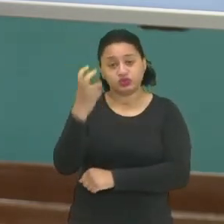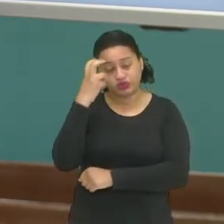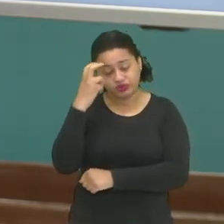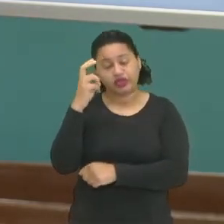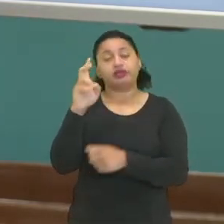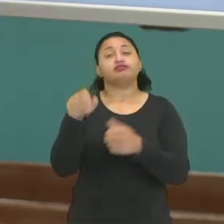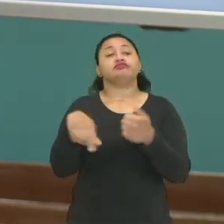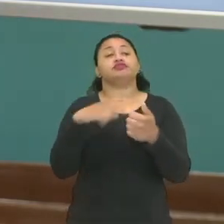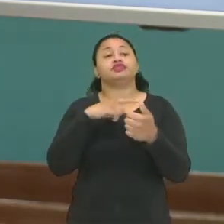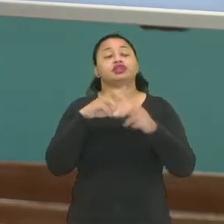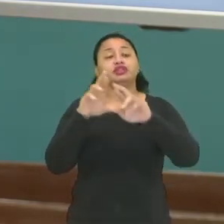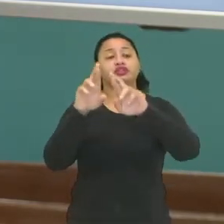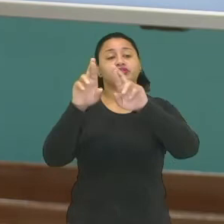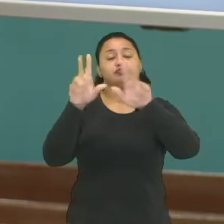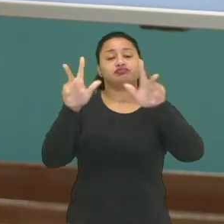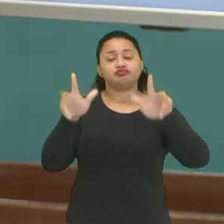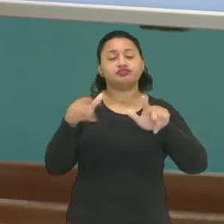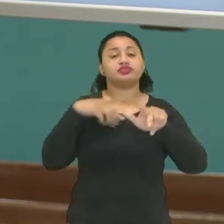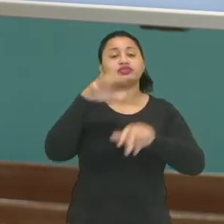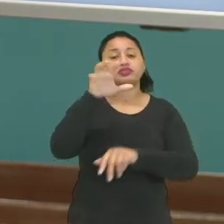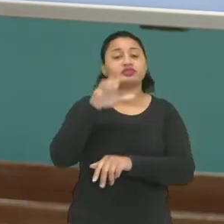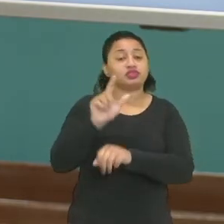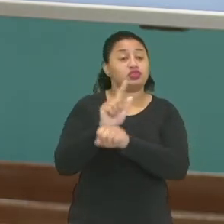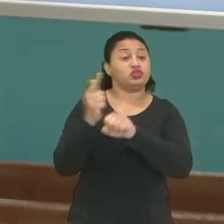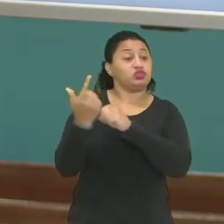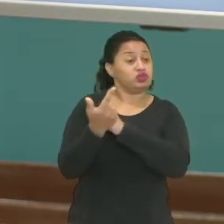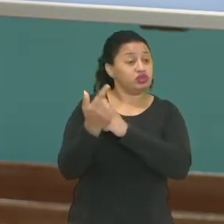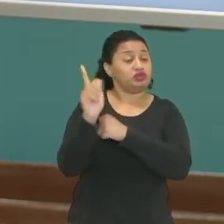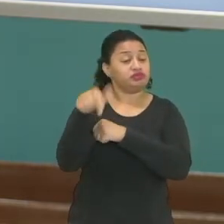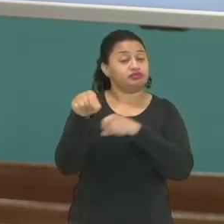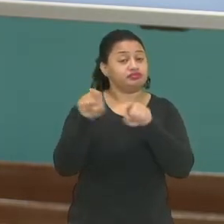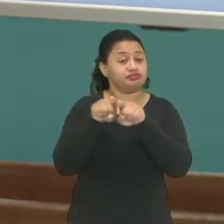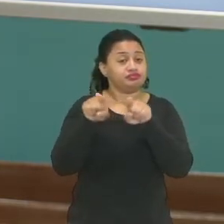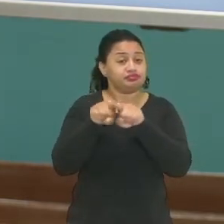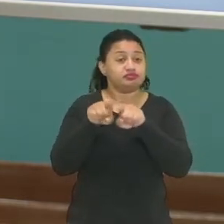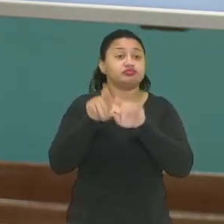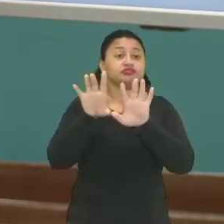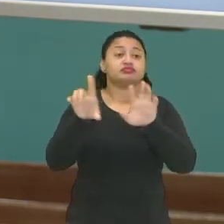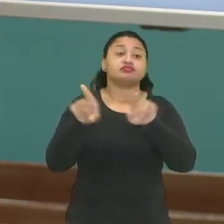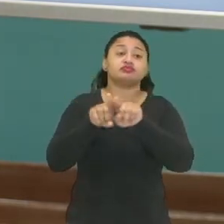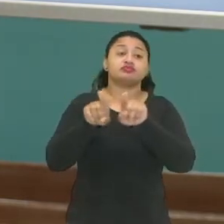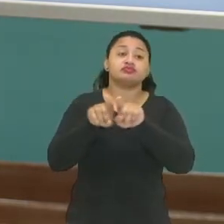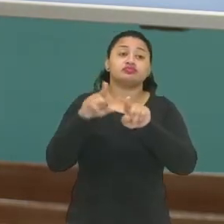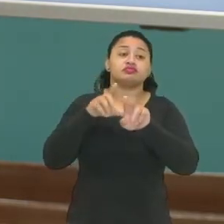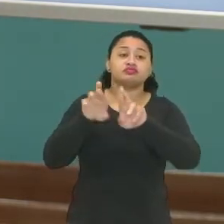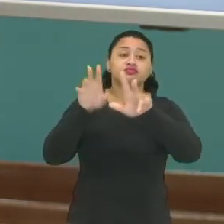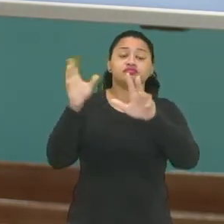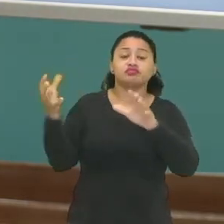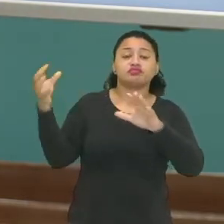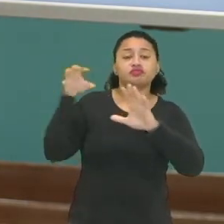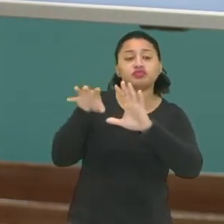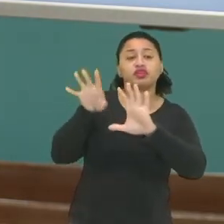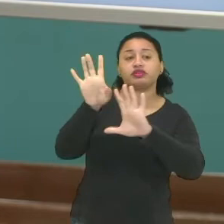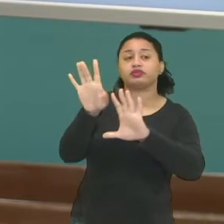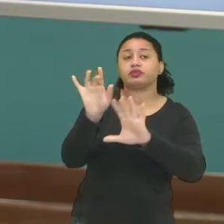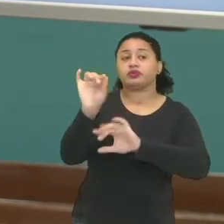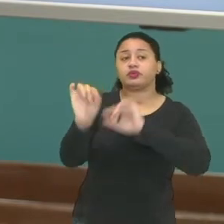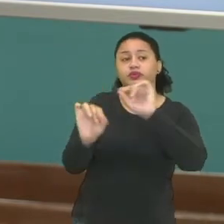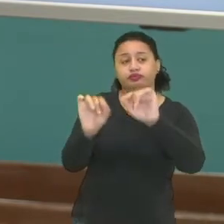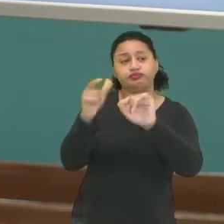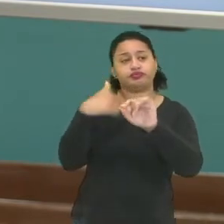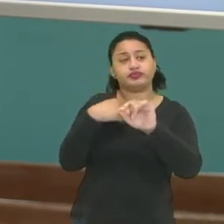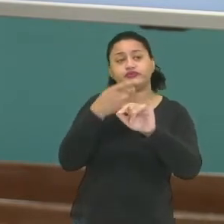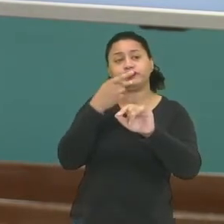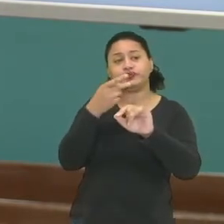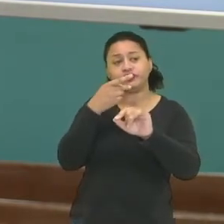continente africano tem muitas regiões diferentes geográficas, né? E tem muitas diferenças internas, de acordo com, por exemplo, esses critérios que eu estou